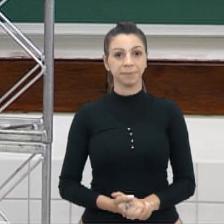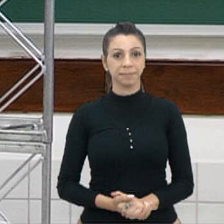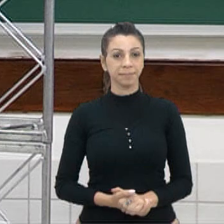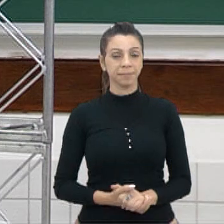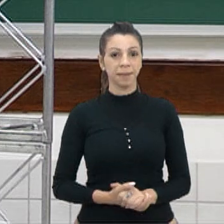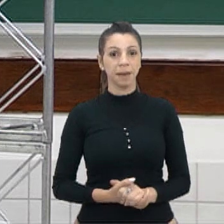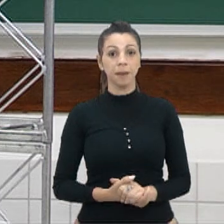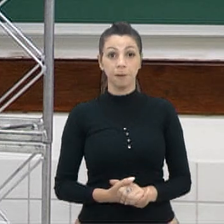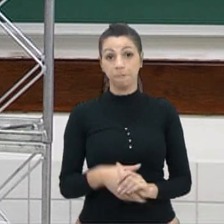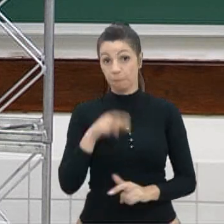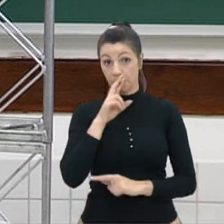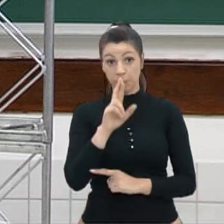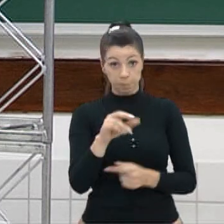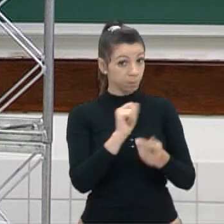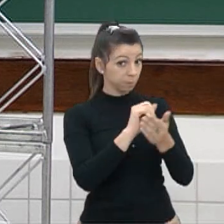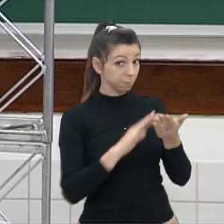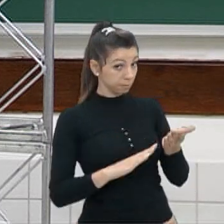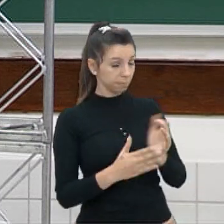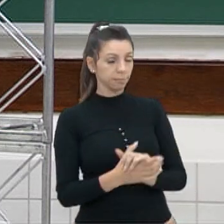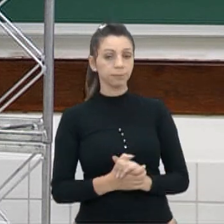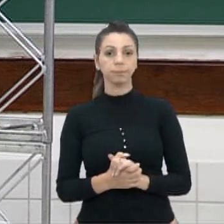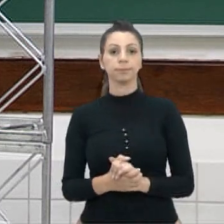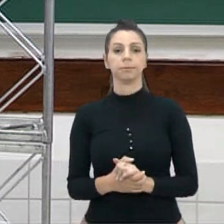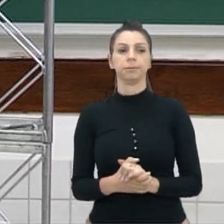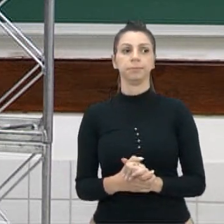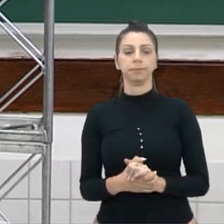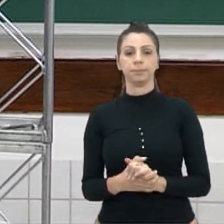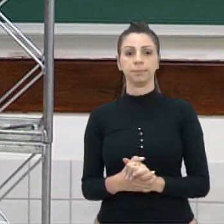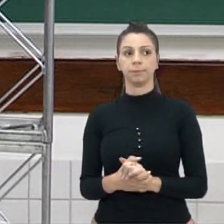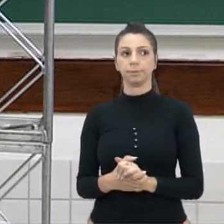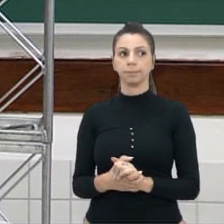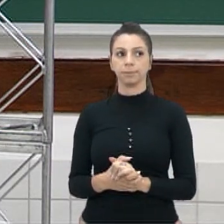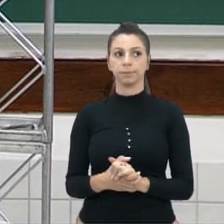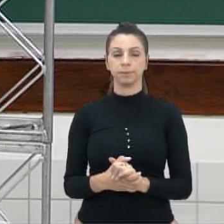Vamos fazer então uma correção nesse exercício? Vamos lá.